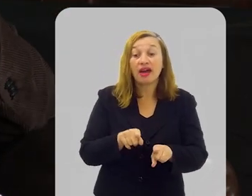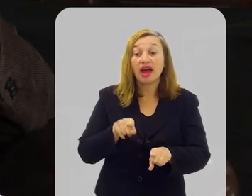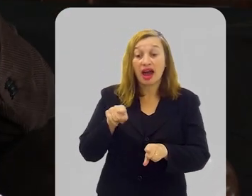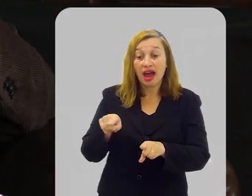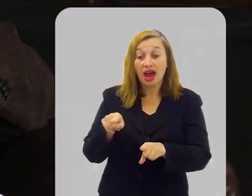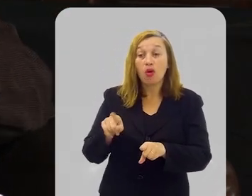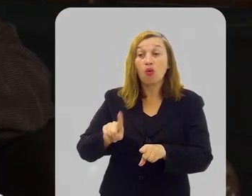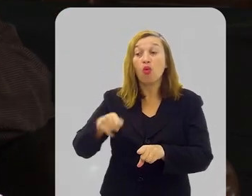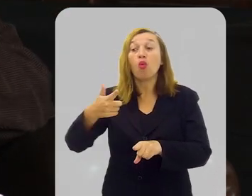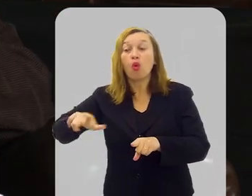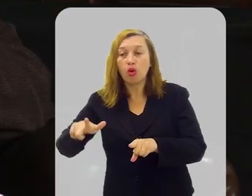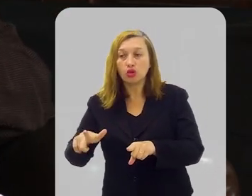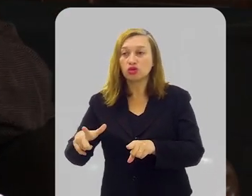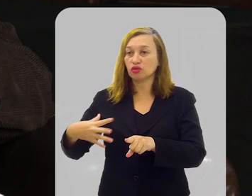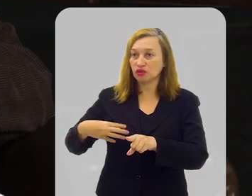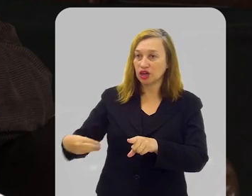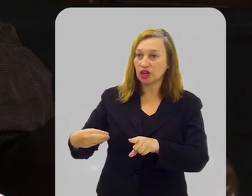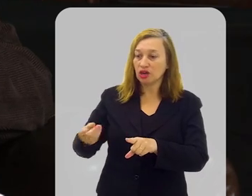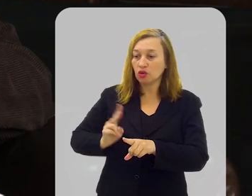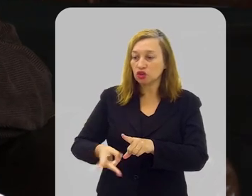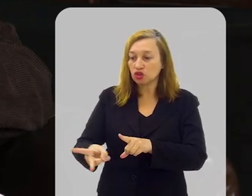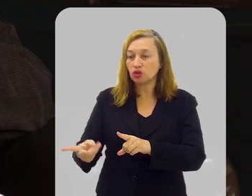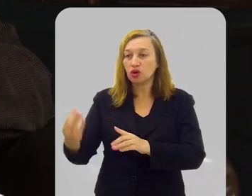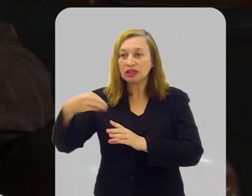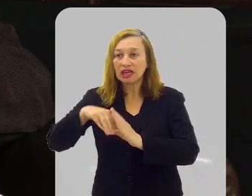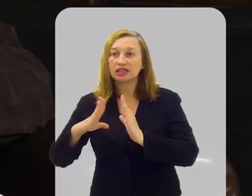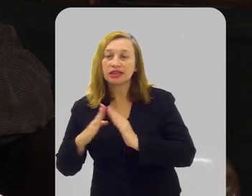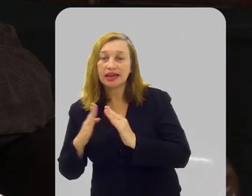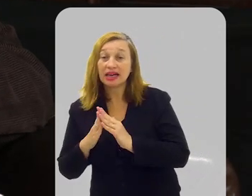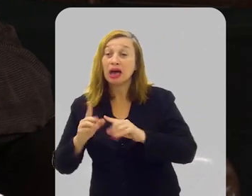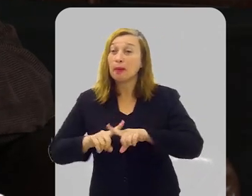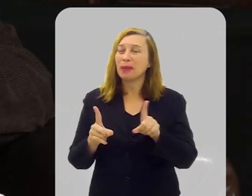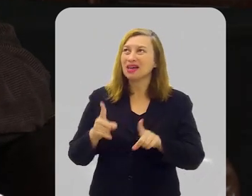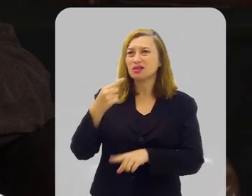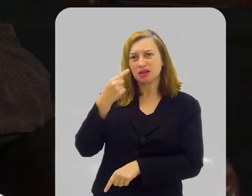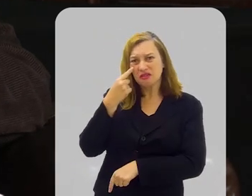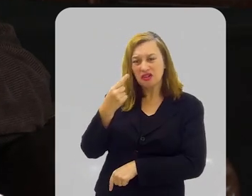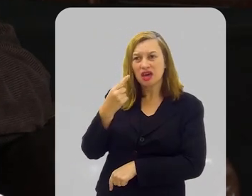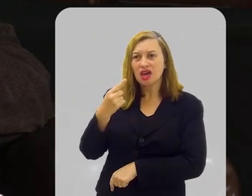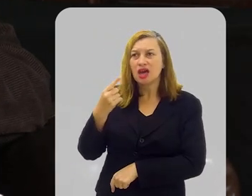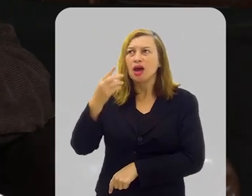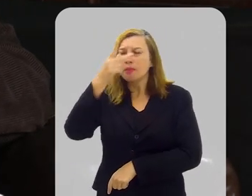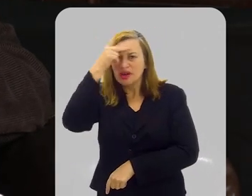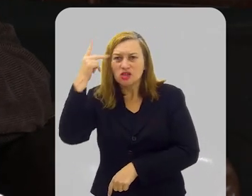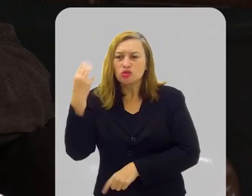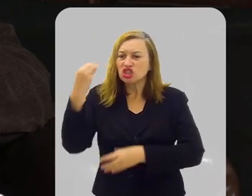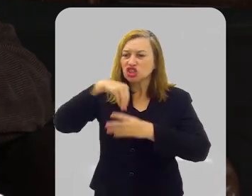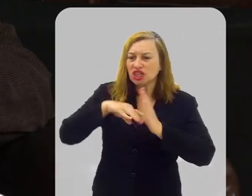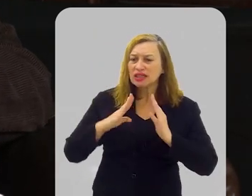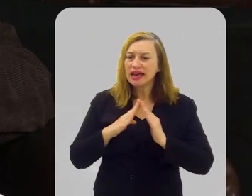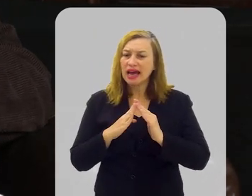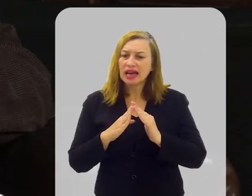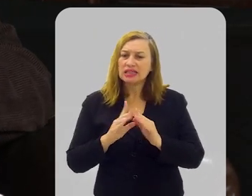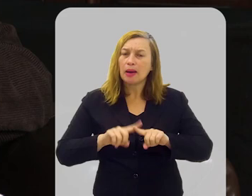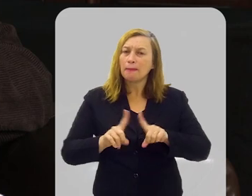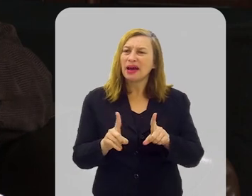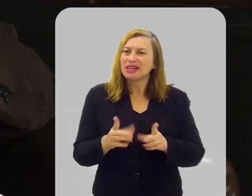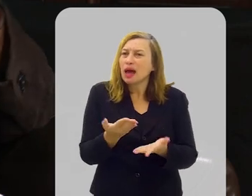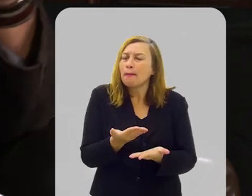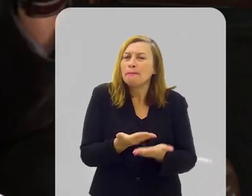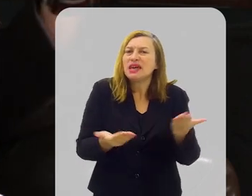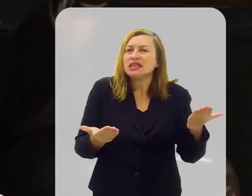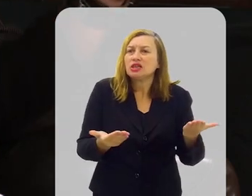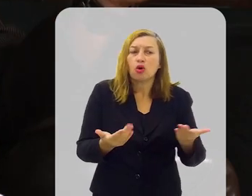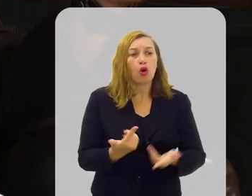olha que coisa interessante. Há aqueles que estão dentro de casa, mas estão perdidos. Existem aqueles que